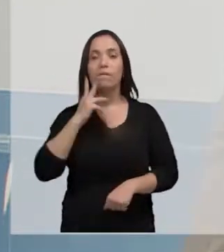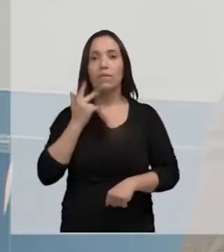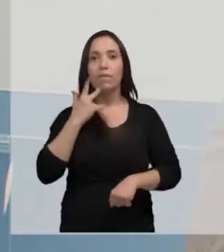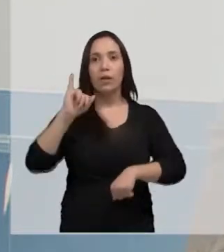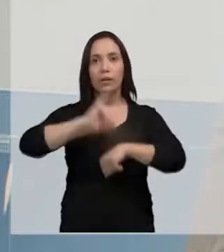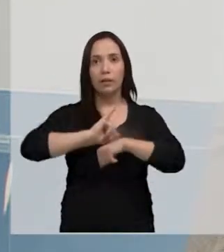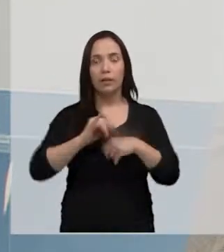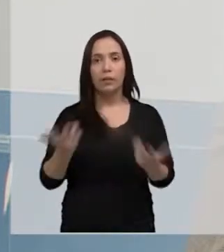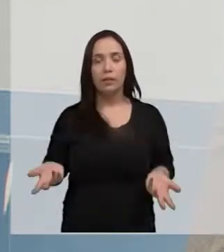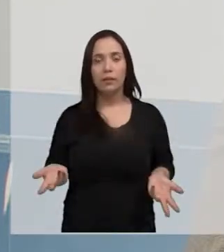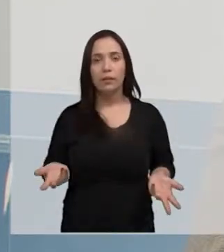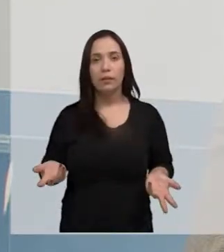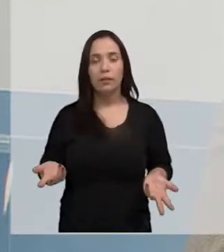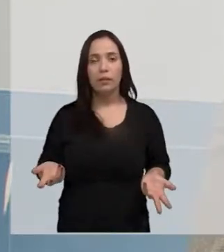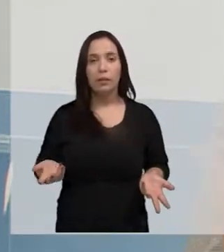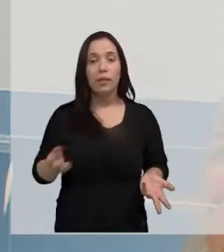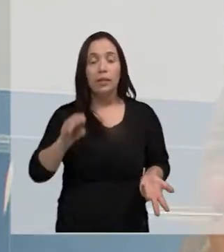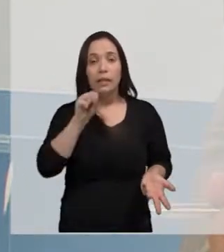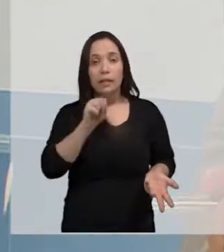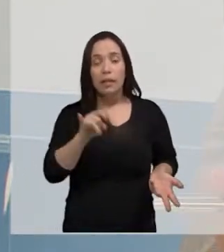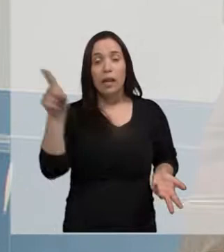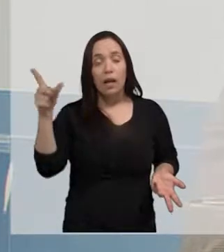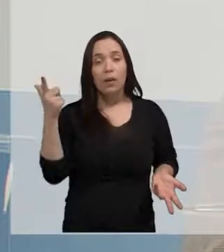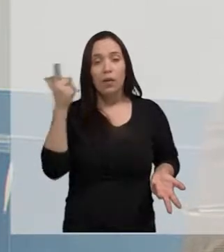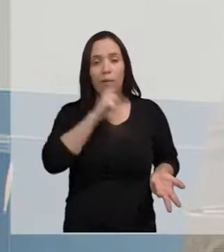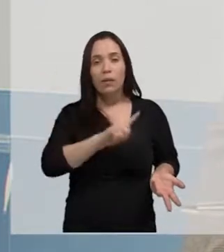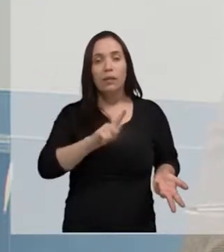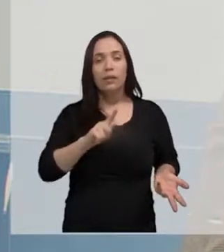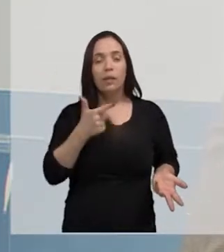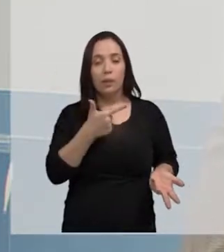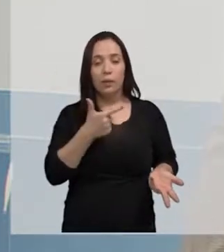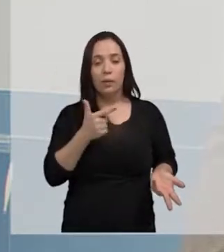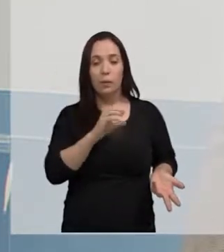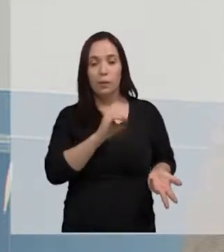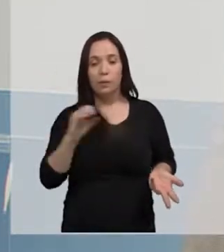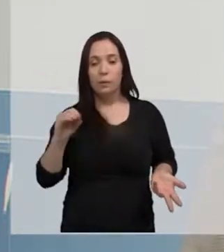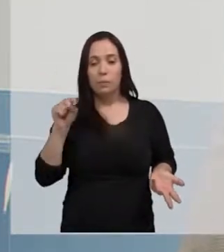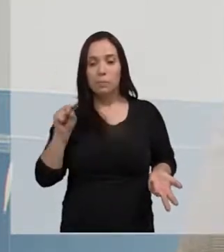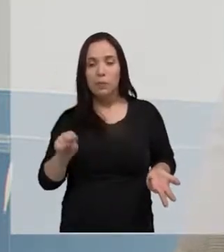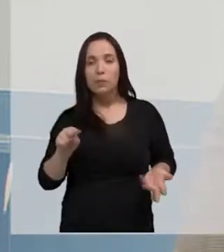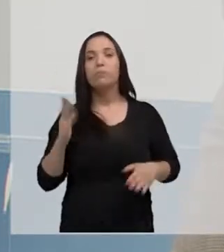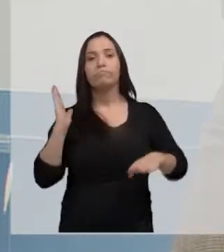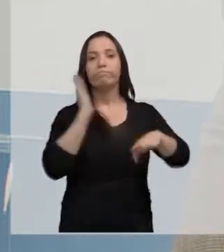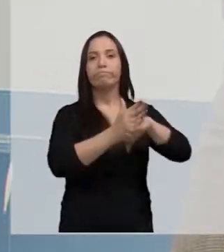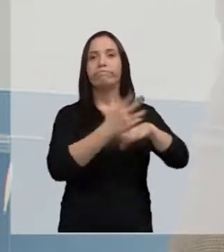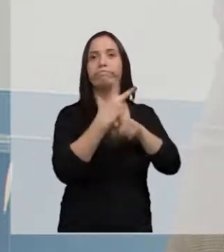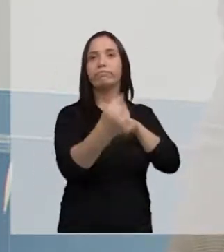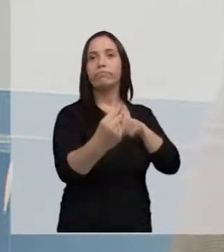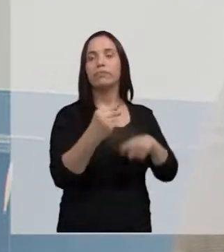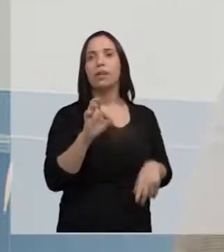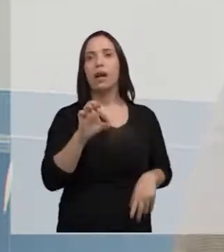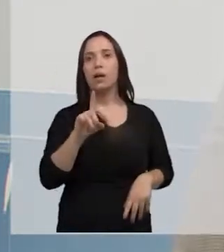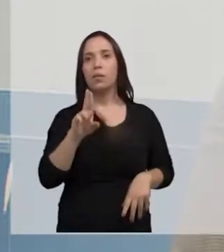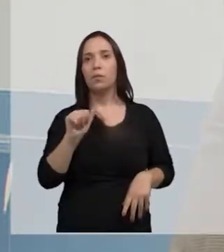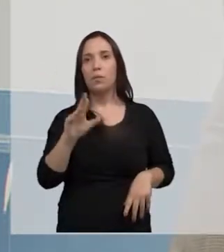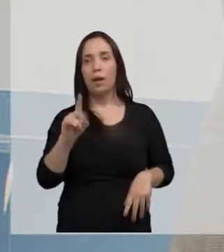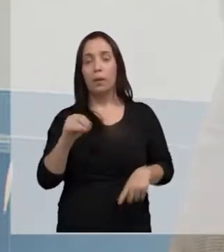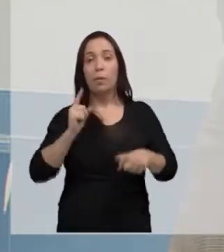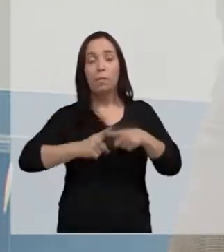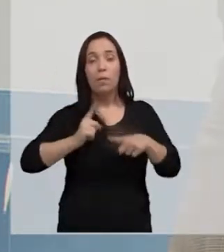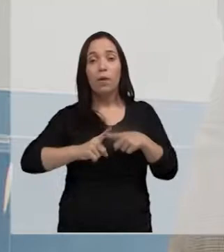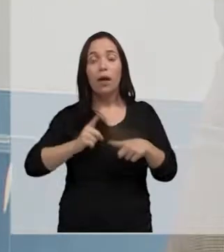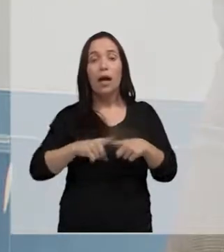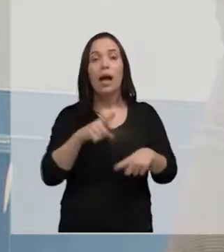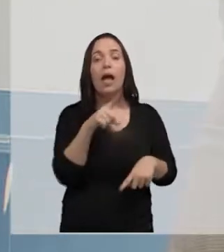Se ele tivesse tirado 200 mil votos, ele teria passado Eduardo Girão. Porque o grosso